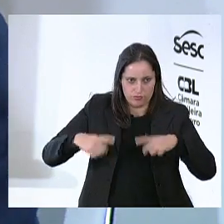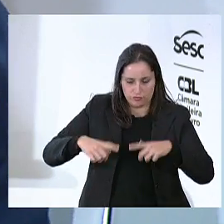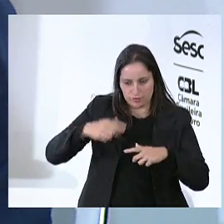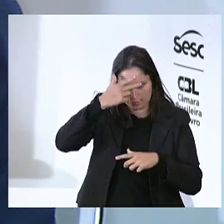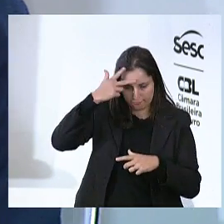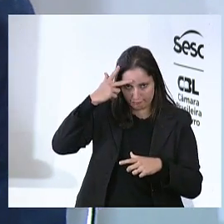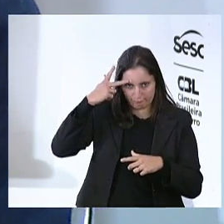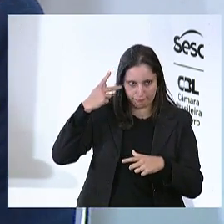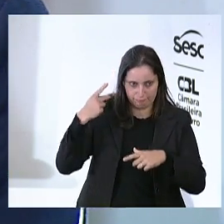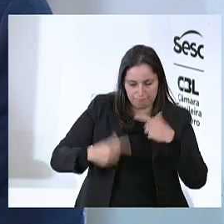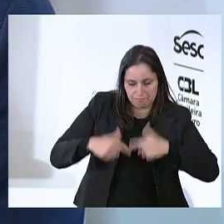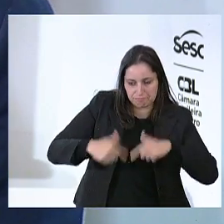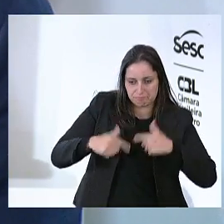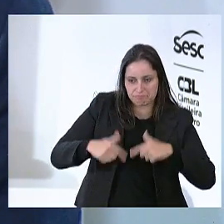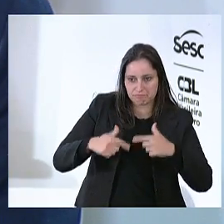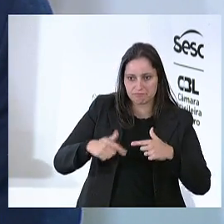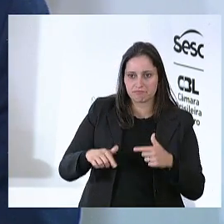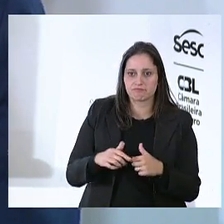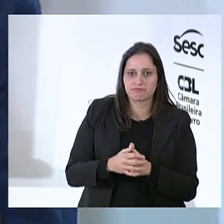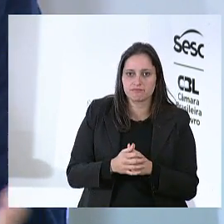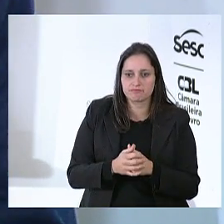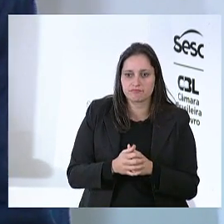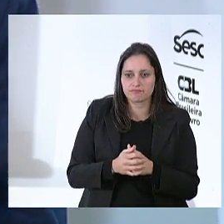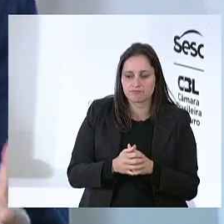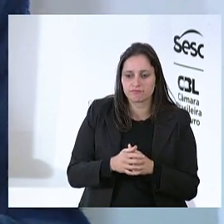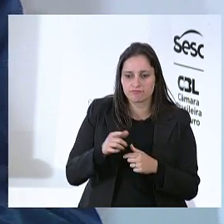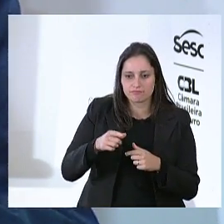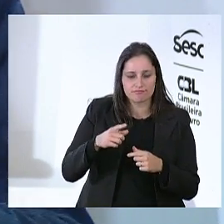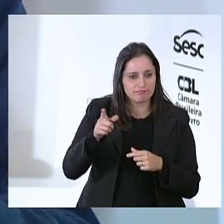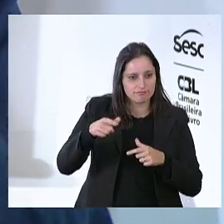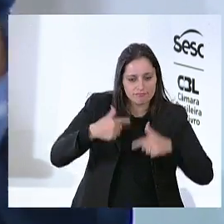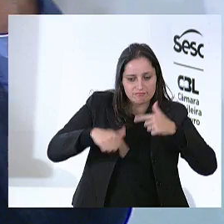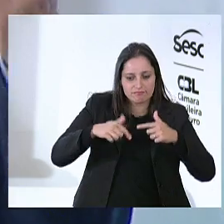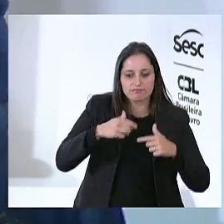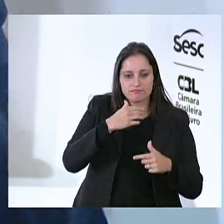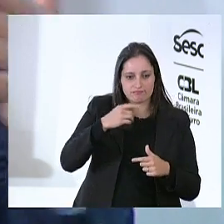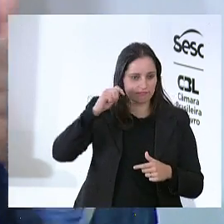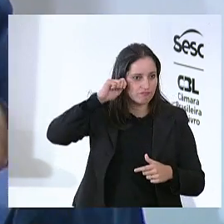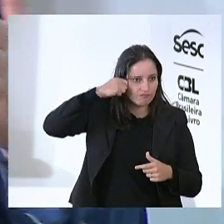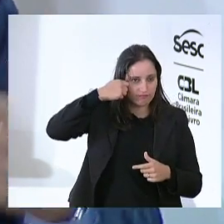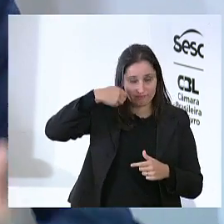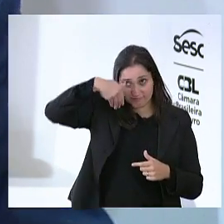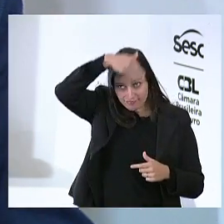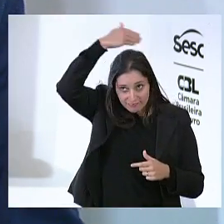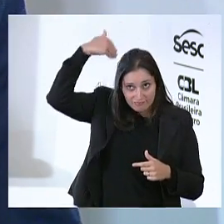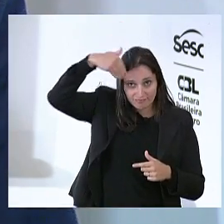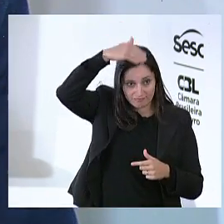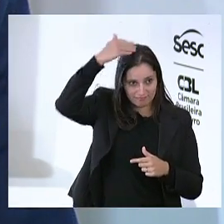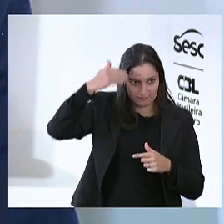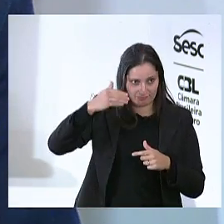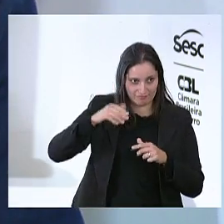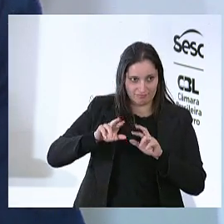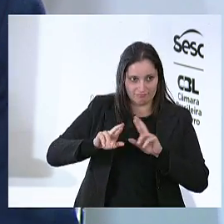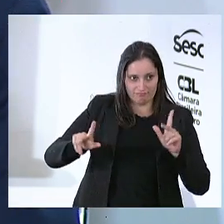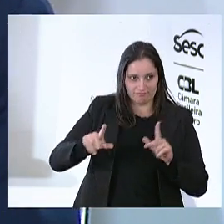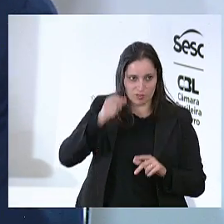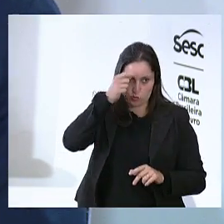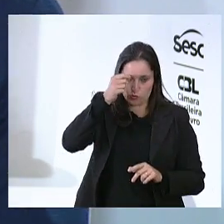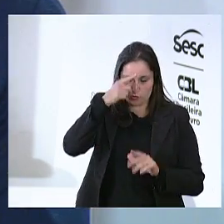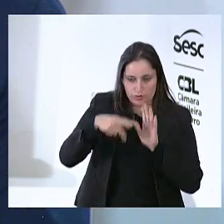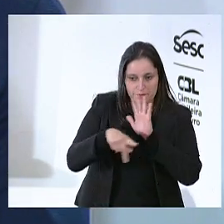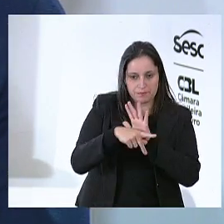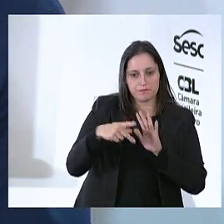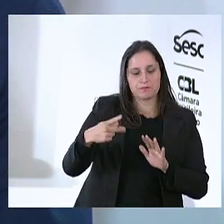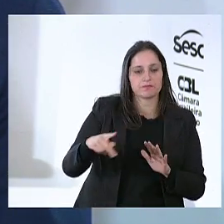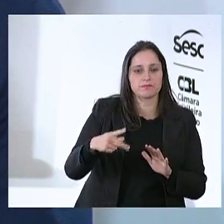né? Perguntei para ele, então, as chuvas não chegaram, enfim, porque eu sabia que tinha uma ruptura, né? E